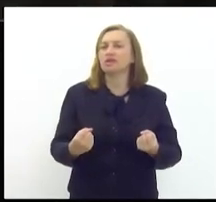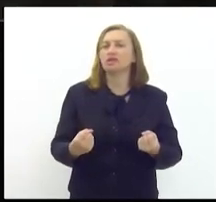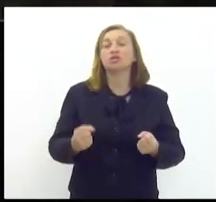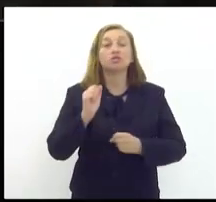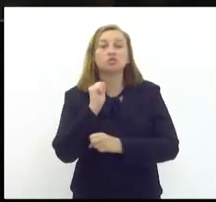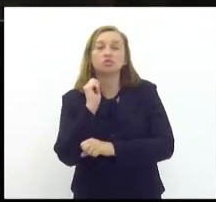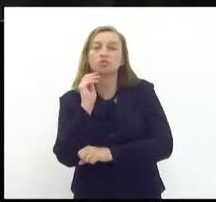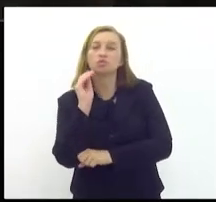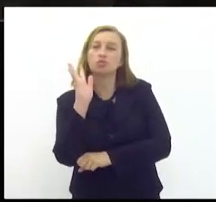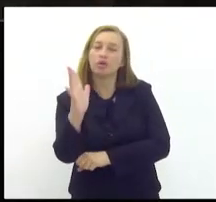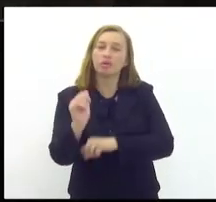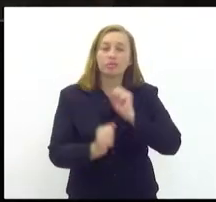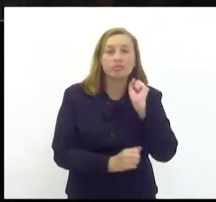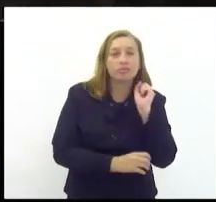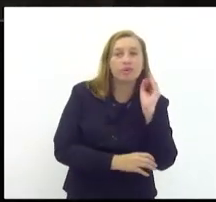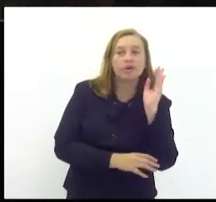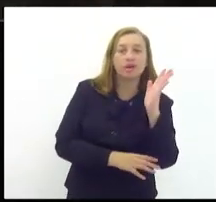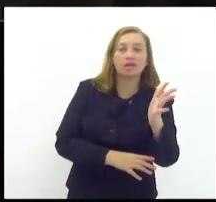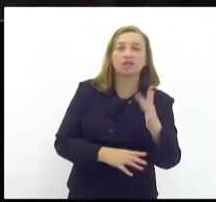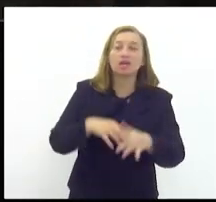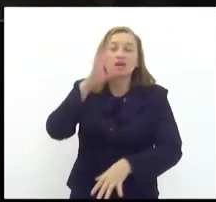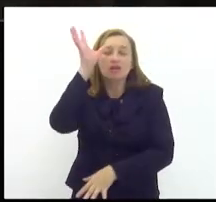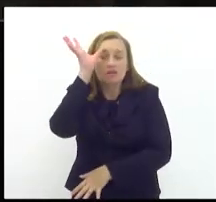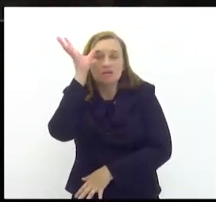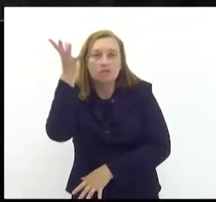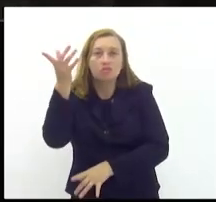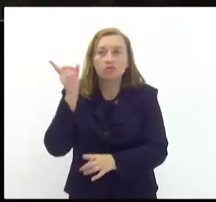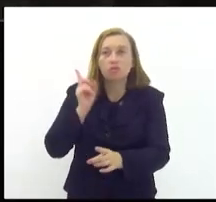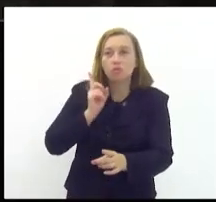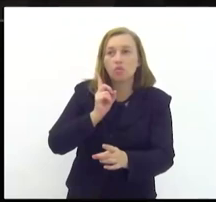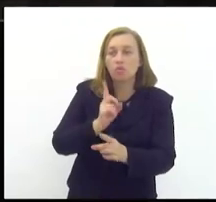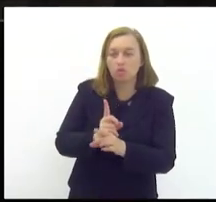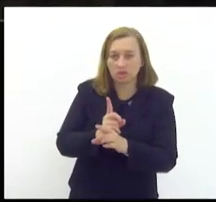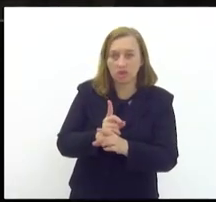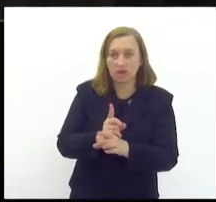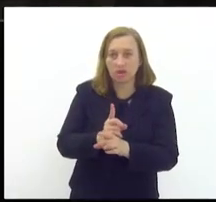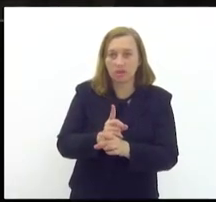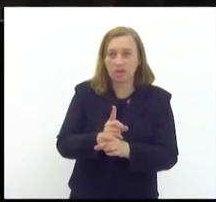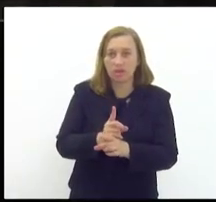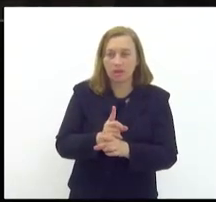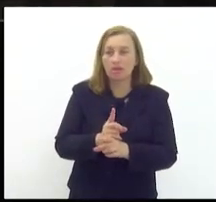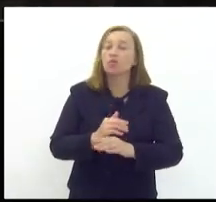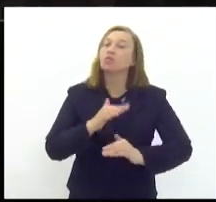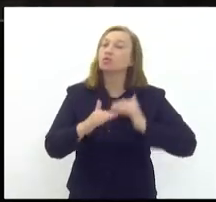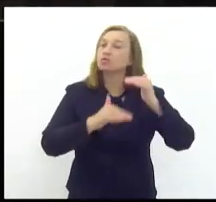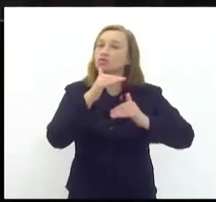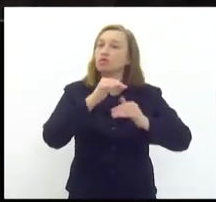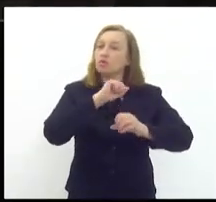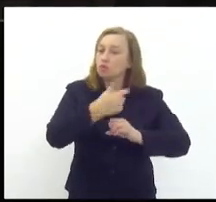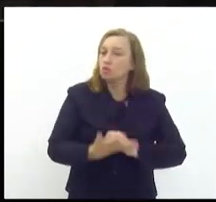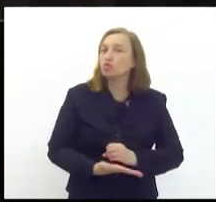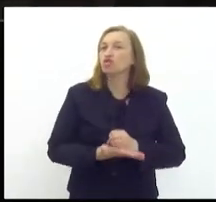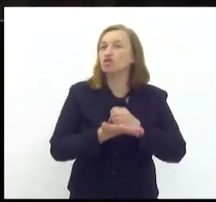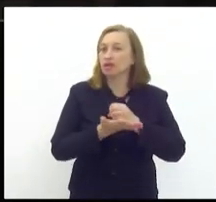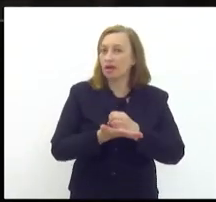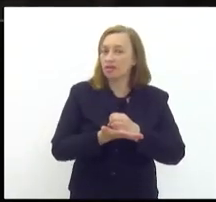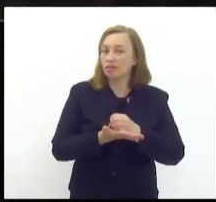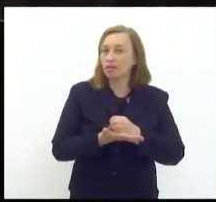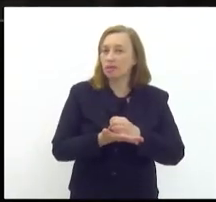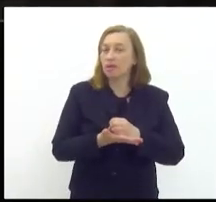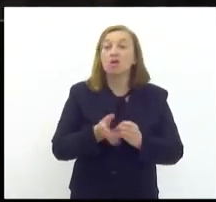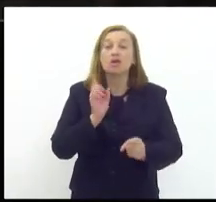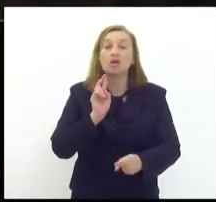do meio ambiente e de uma solução para a congregação entre desenvolvimento sustentável e